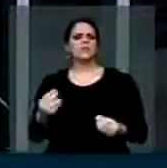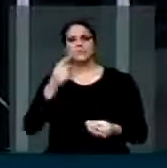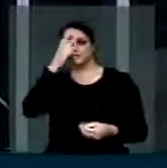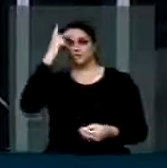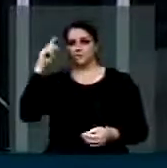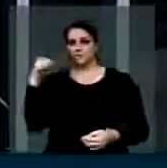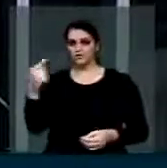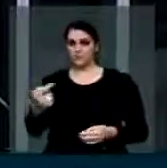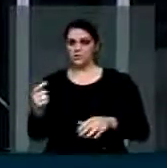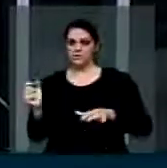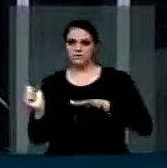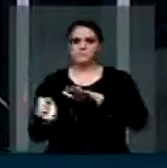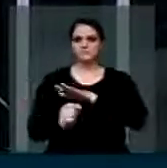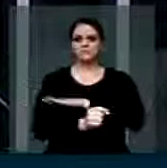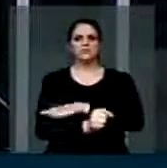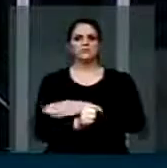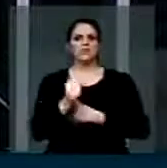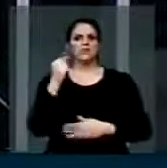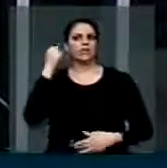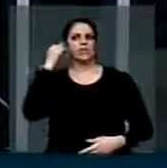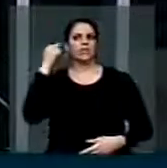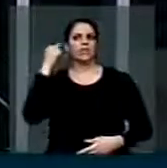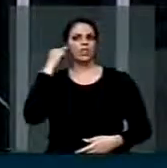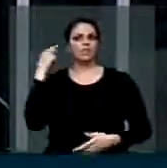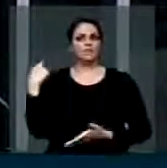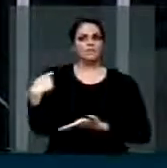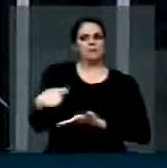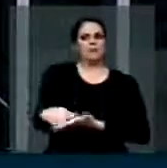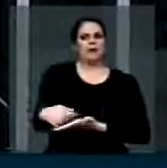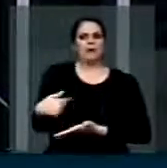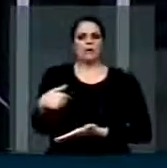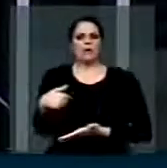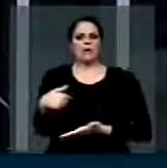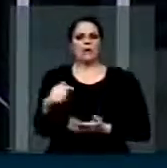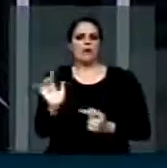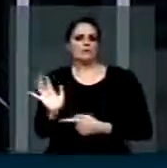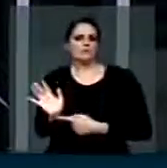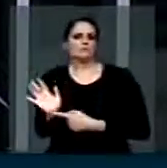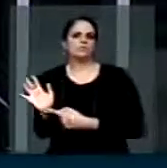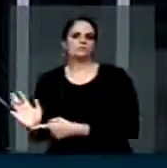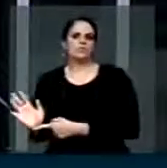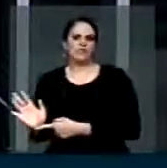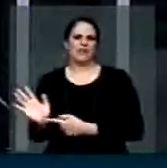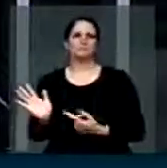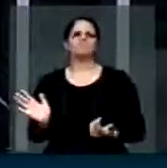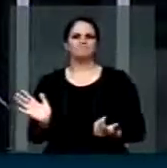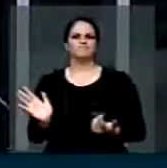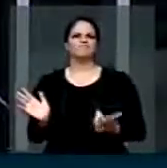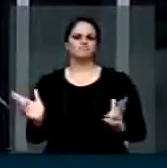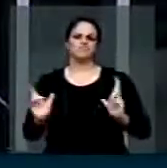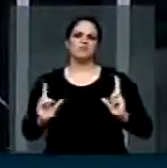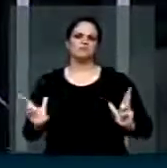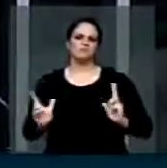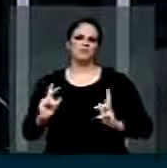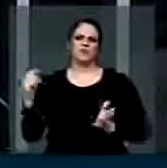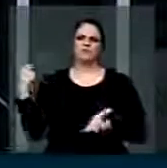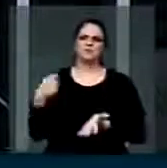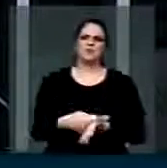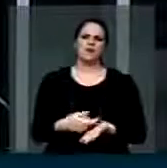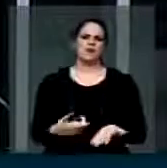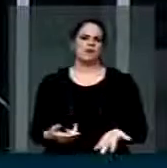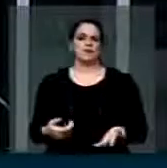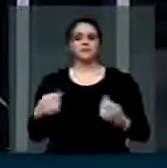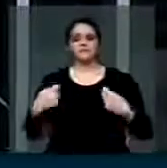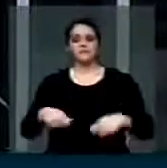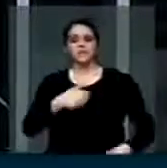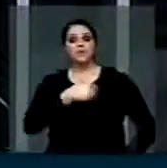eleitos, eles ficam presos, amarrados a esses financiadores privados de campanhas. Temos que ter